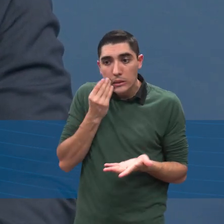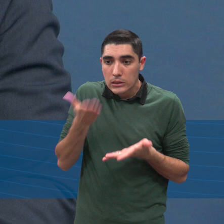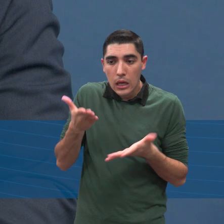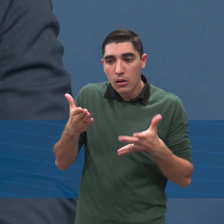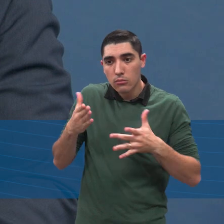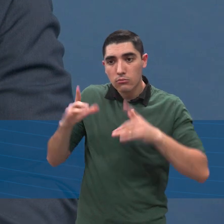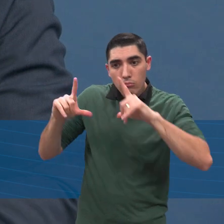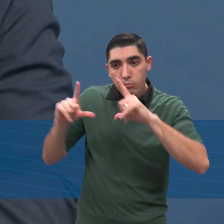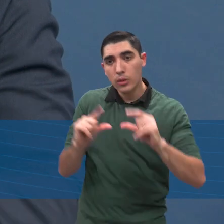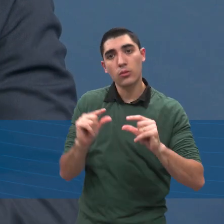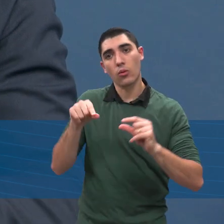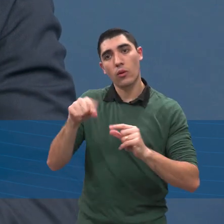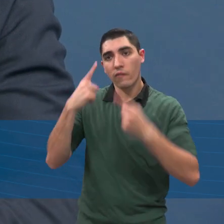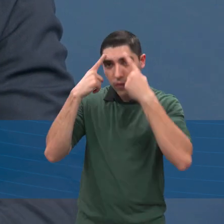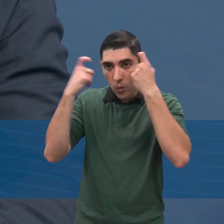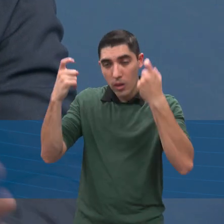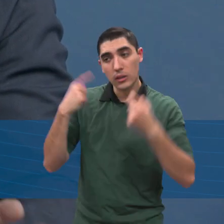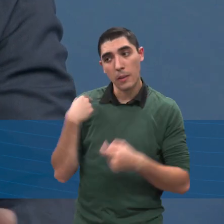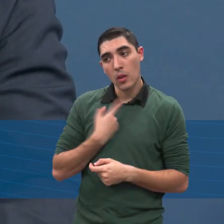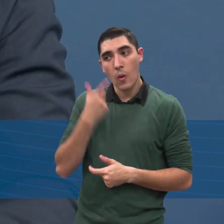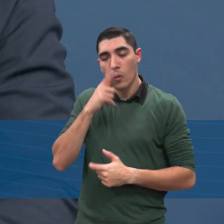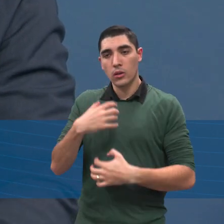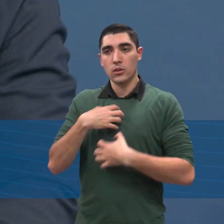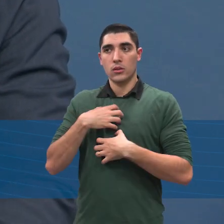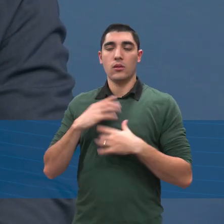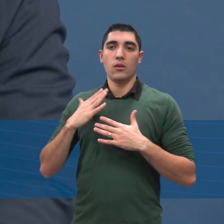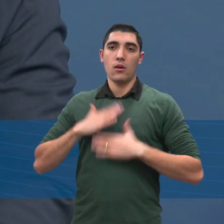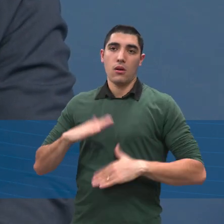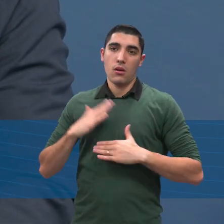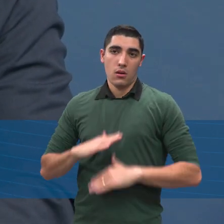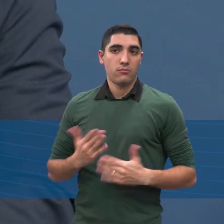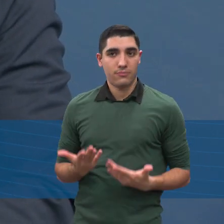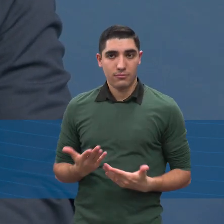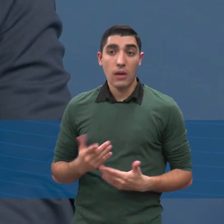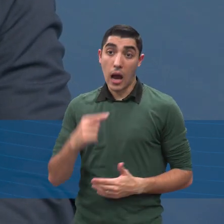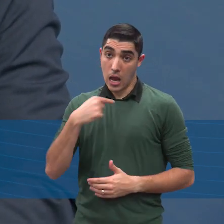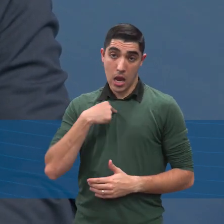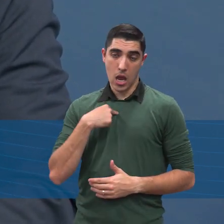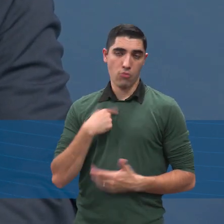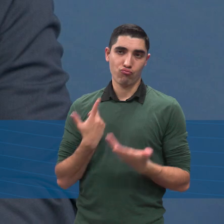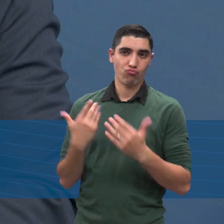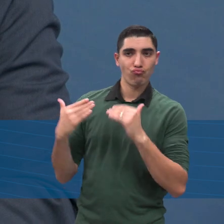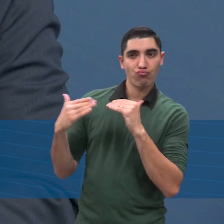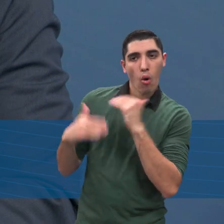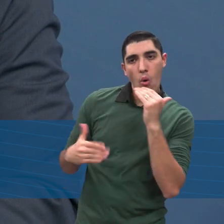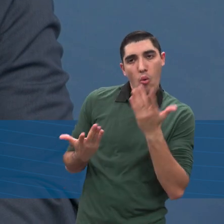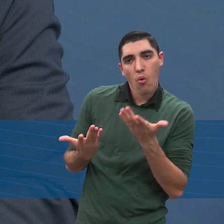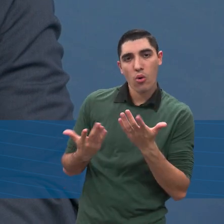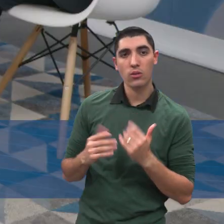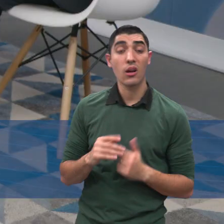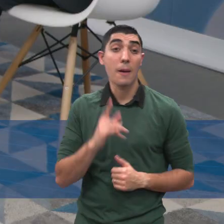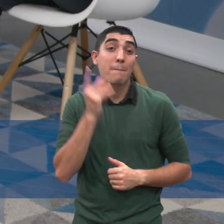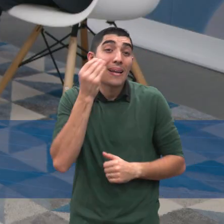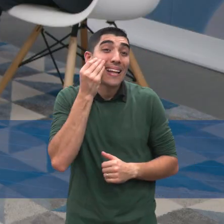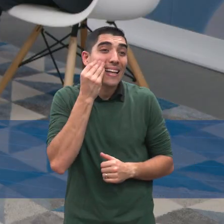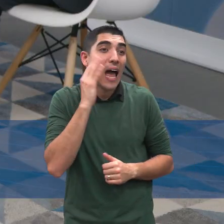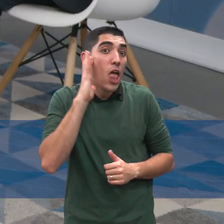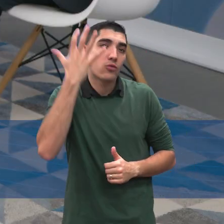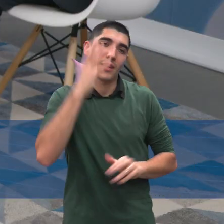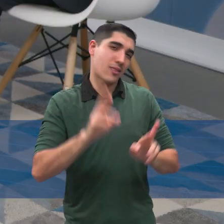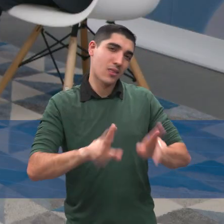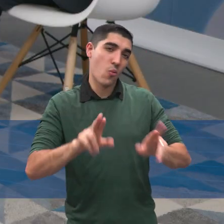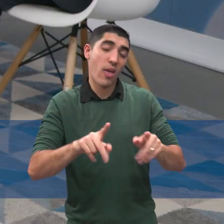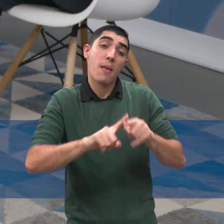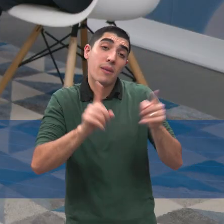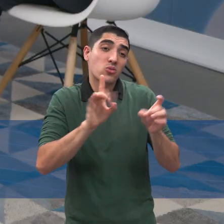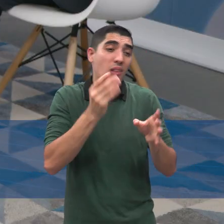tenha, cada lado tivesse sua tranquilidade, né? Não, eu não sou a favor... Mas que não resolve, né? Isso, assim, não resolve. Uma forma de